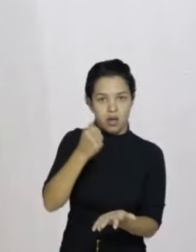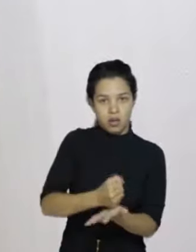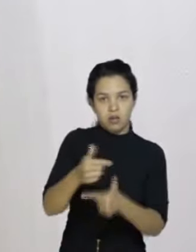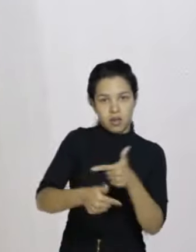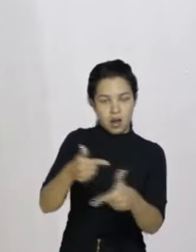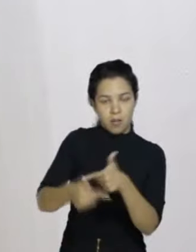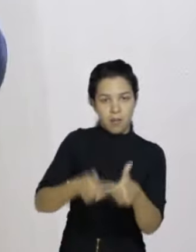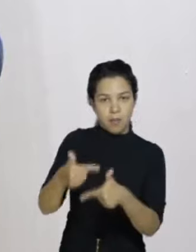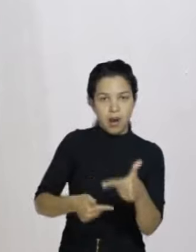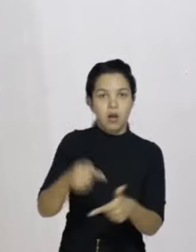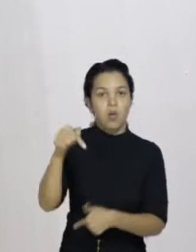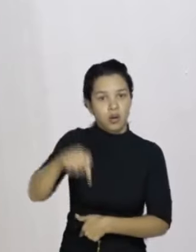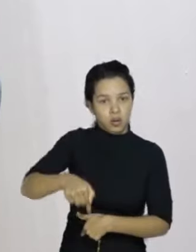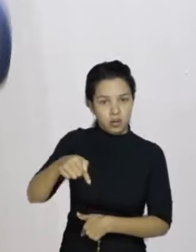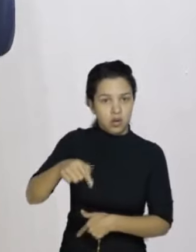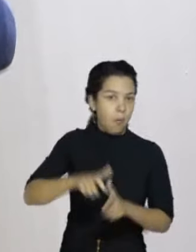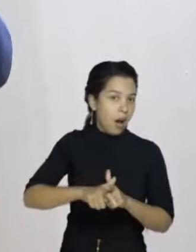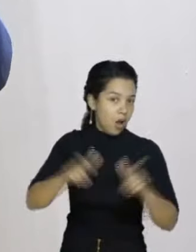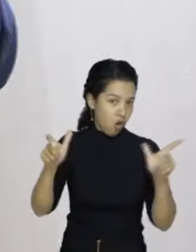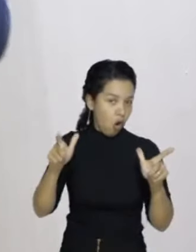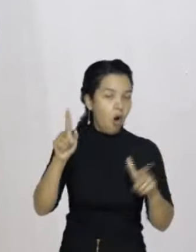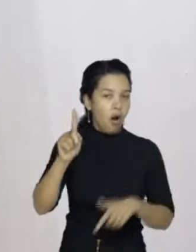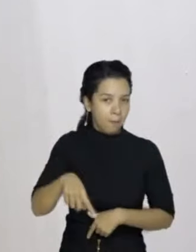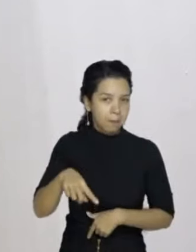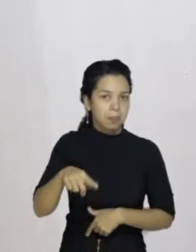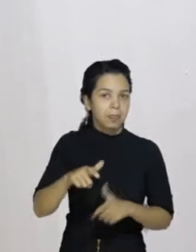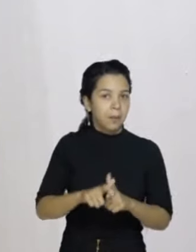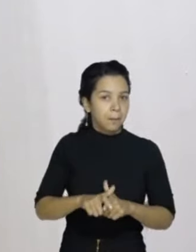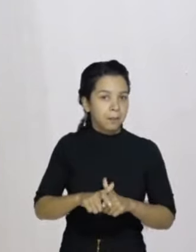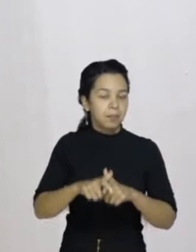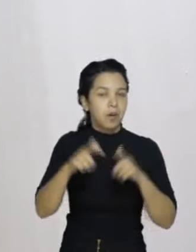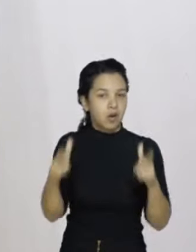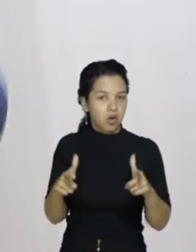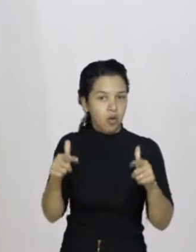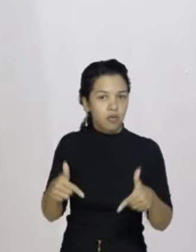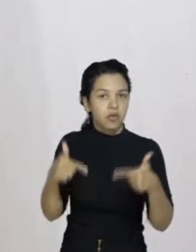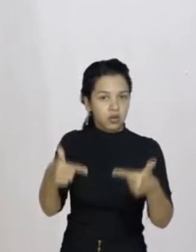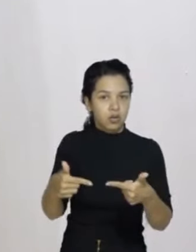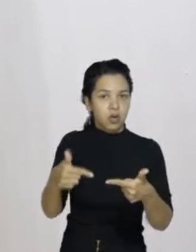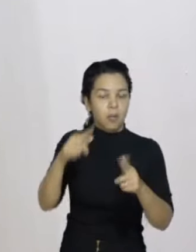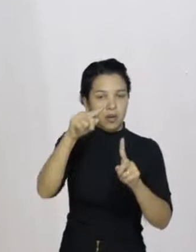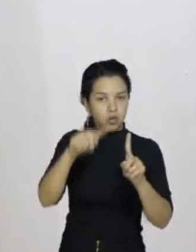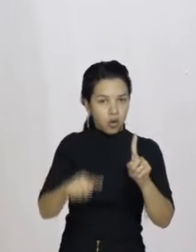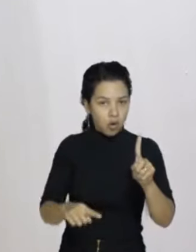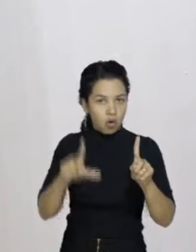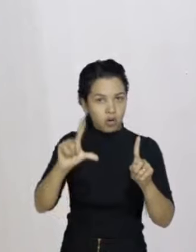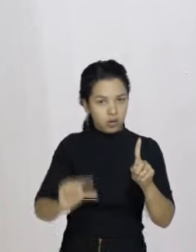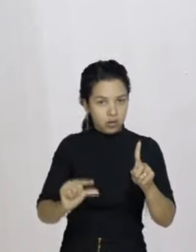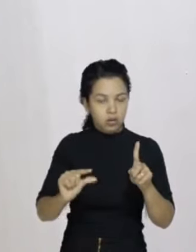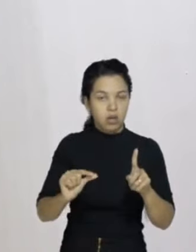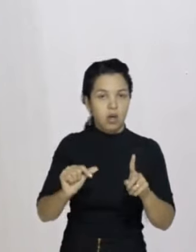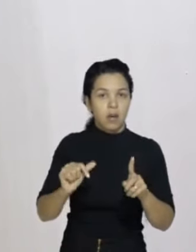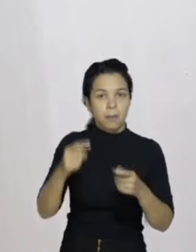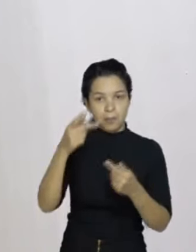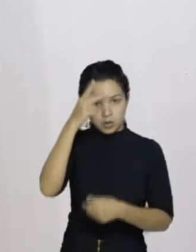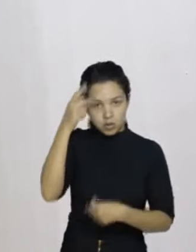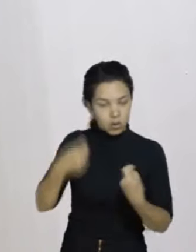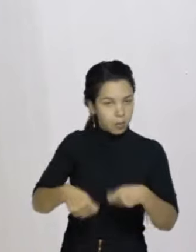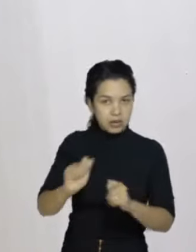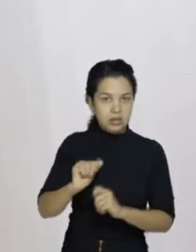no Brasil o maior na verdade e um dos maiores frente a o menor índice de dependentes de Bolsa Família